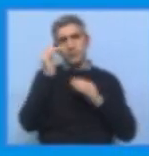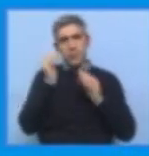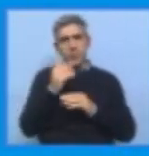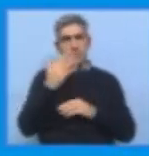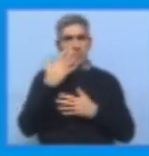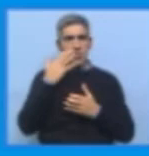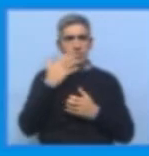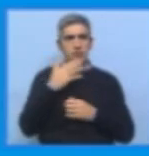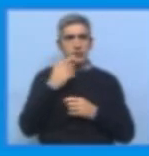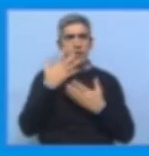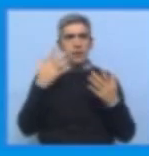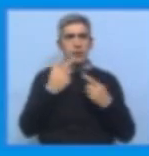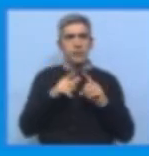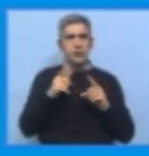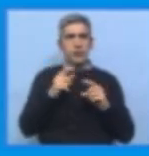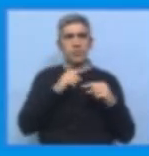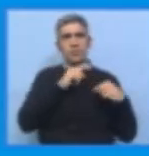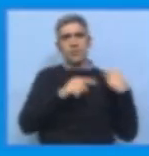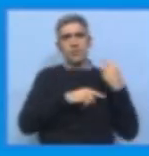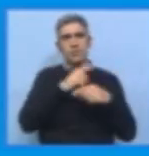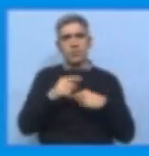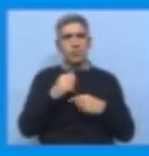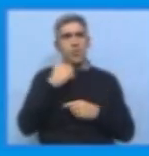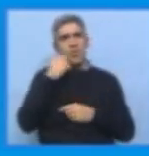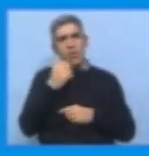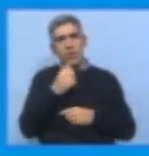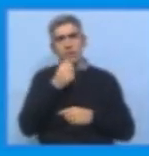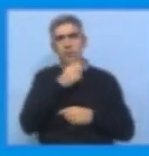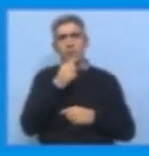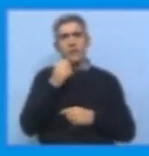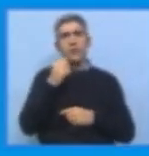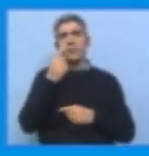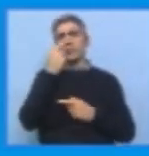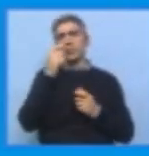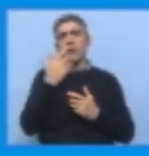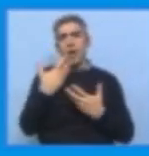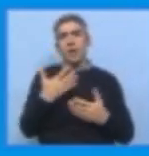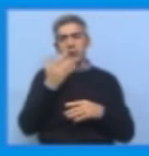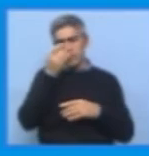vemos isso, grandes diferenças em termos geracionais na tolerância à dor e pronto, mas